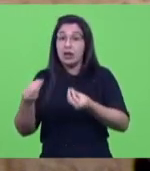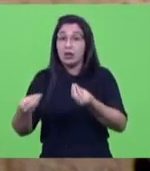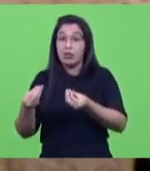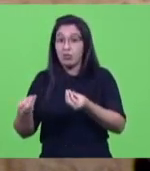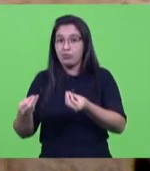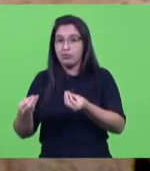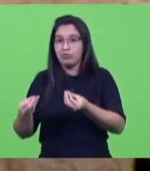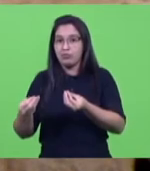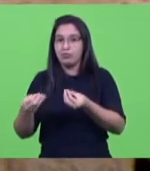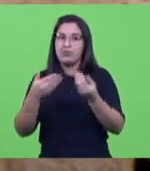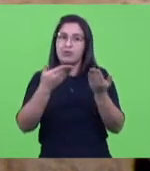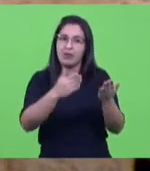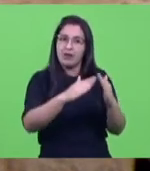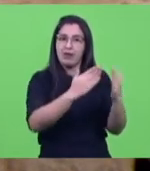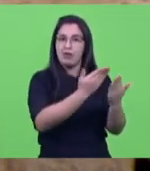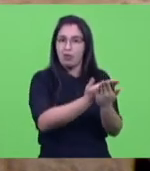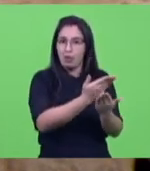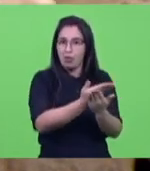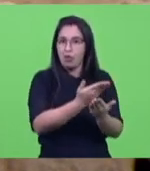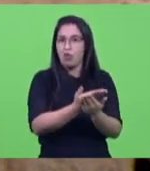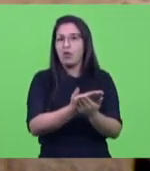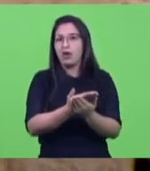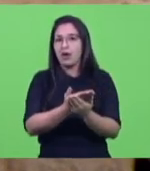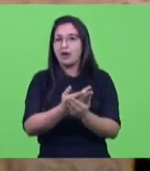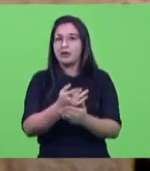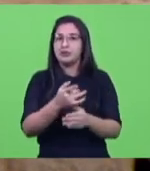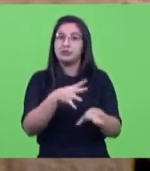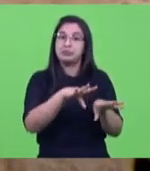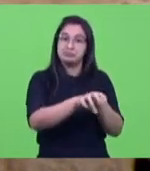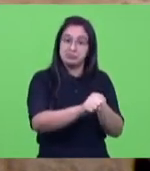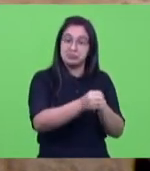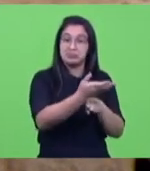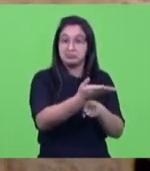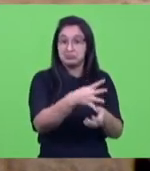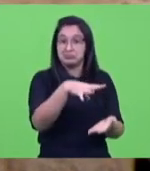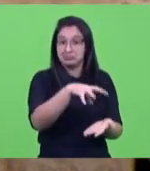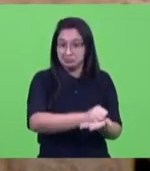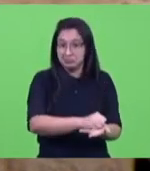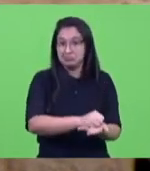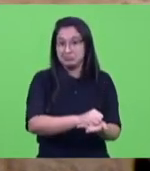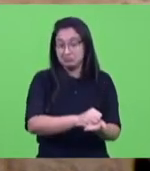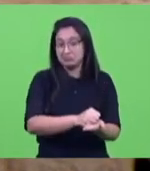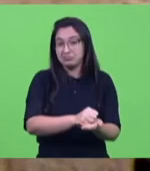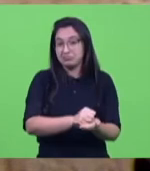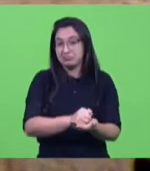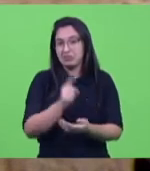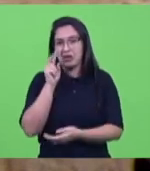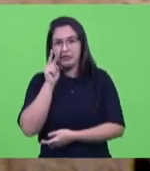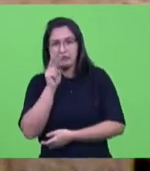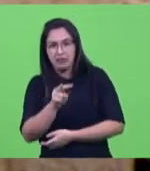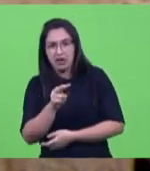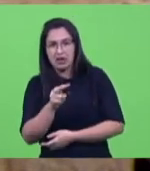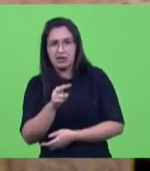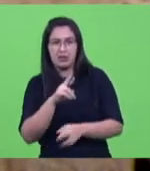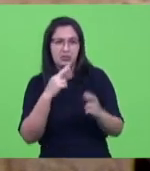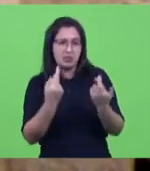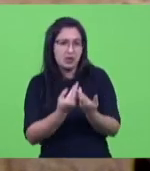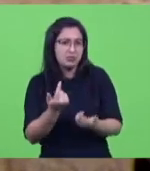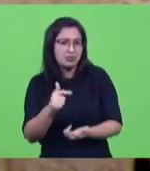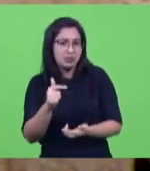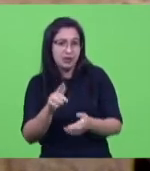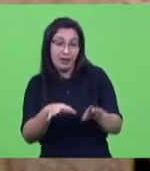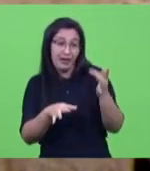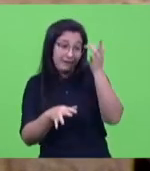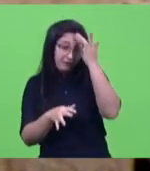colégio. Largaria, depositaria essa criança em um colégio, não olharia a agenda, não acompanharia as reuniões. Essa é a opção mais